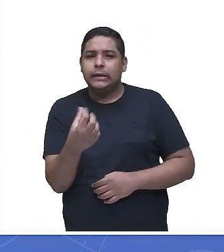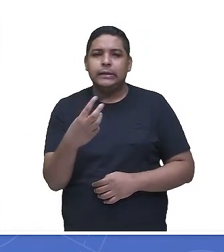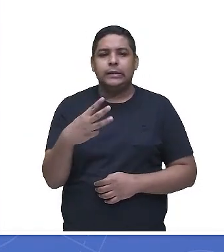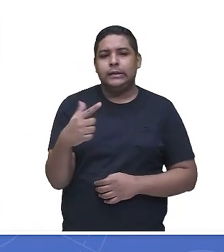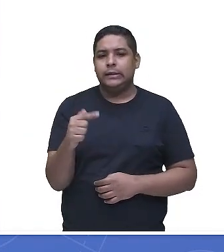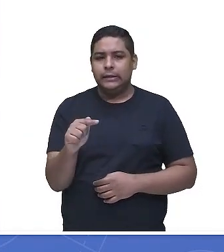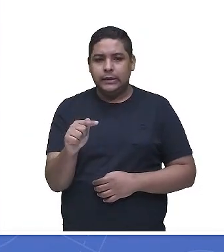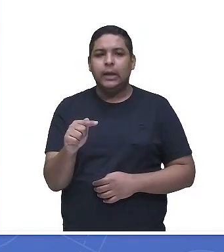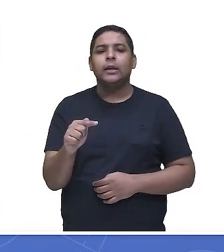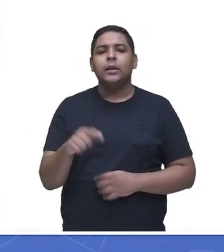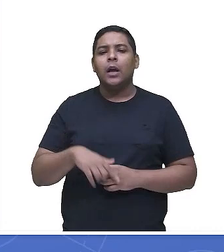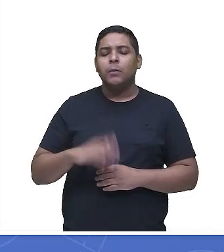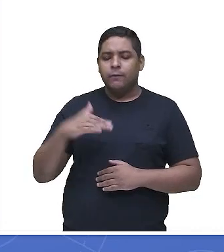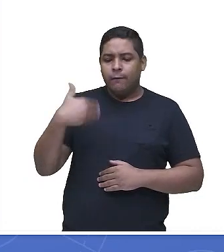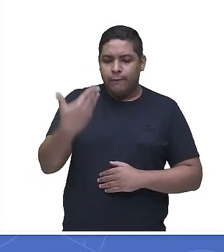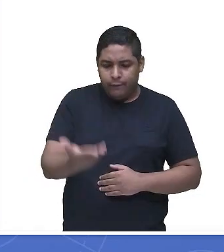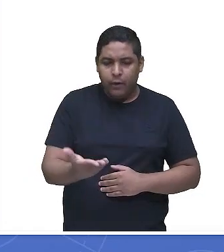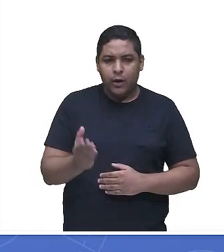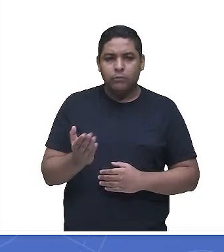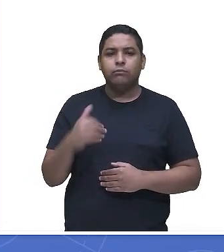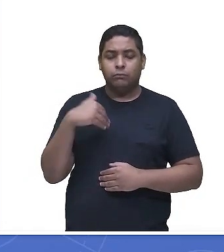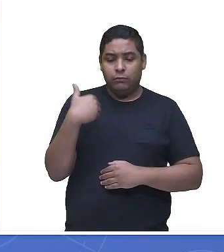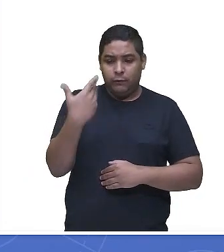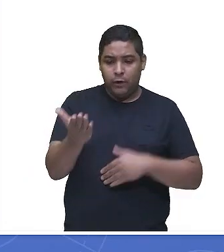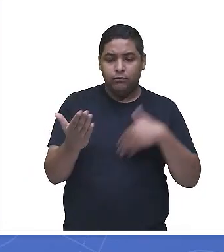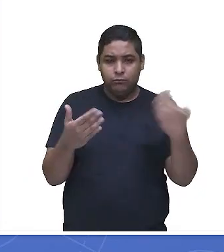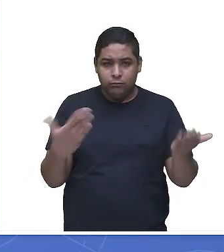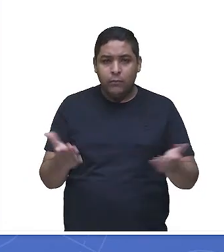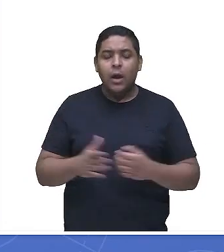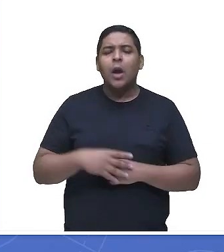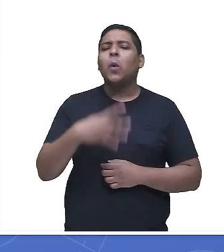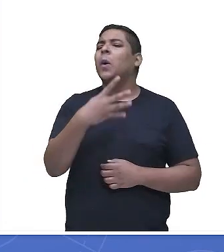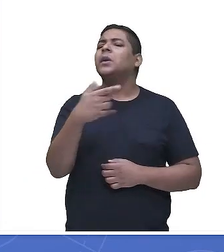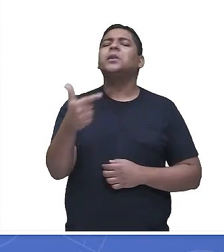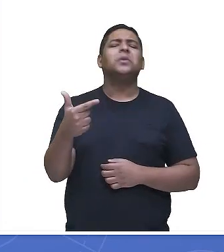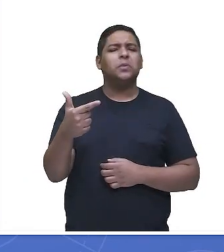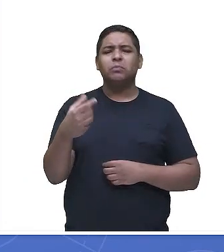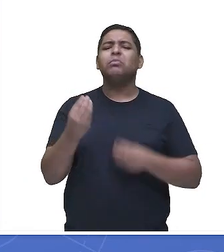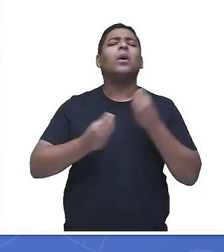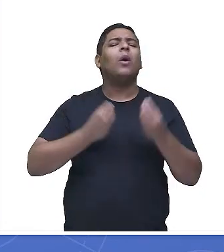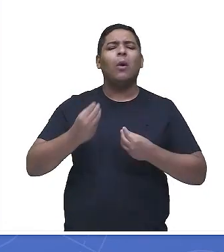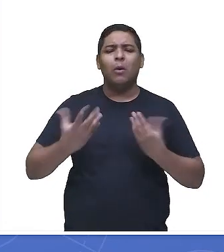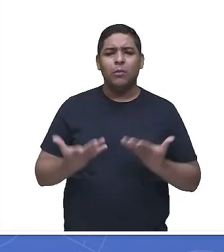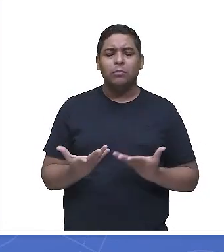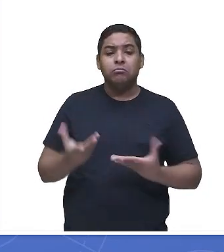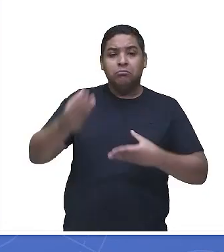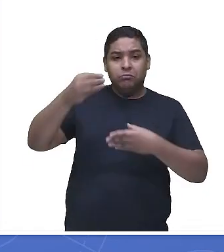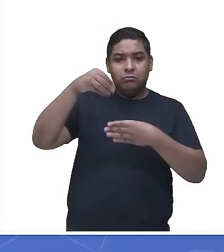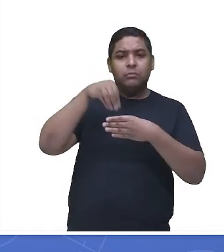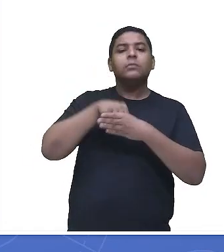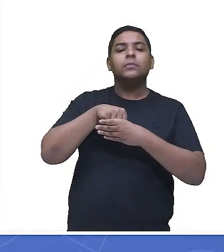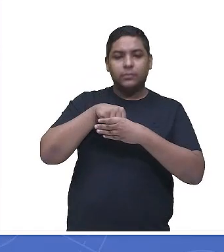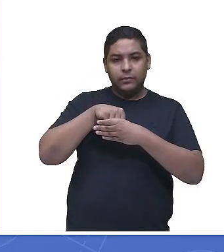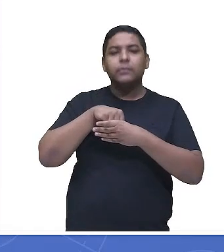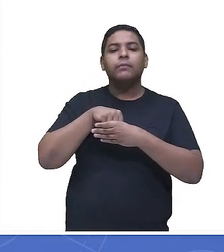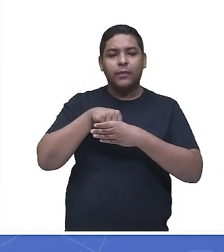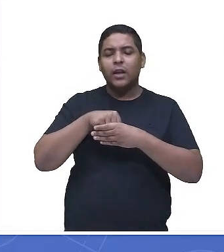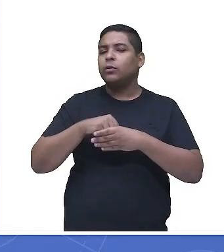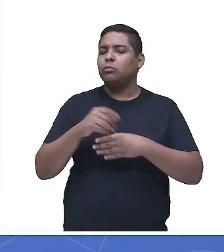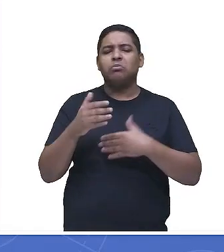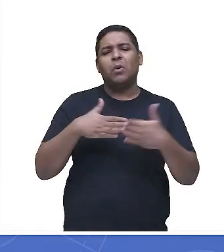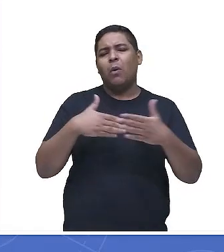externo, está 42 graus, por exemplo. E aí, o meu organismo e o organismo de qualquer ser